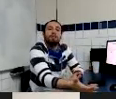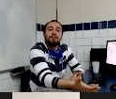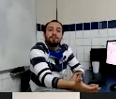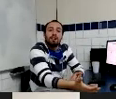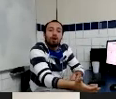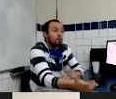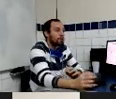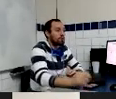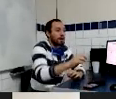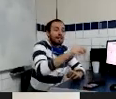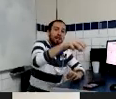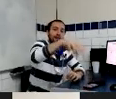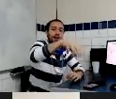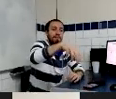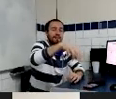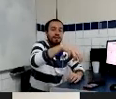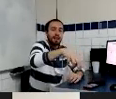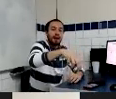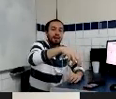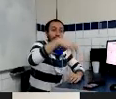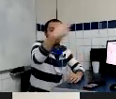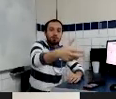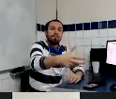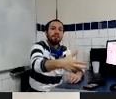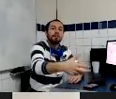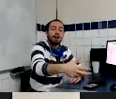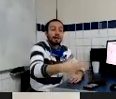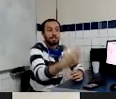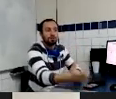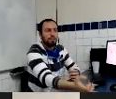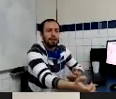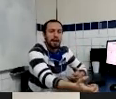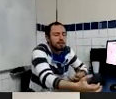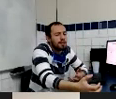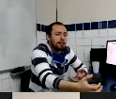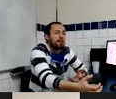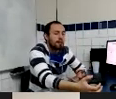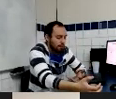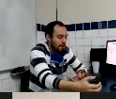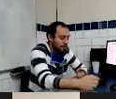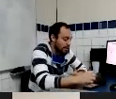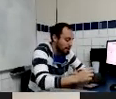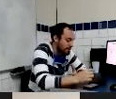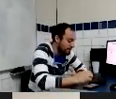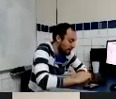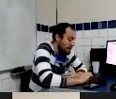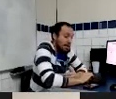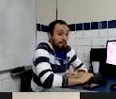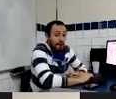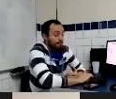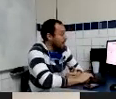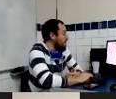escolho um líder? Como que escolho aquele que vai nos representar? Que tipo de habilidades ele tem que ter, essa liderança?